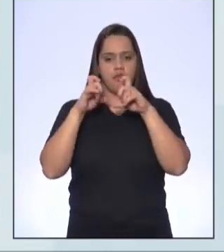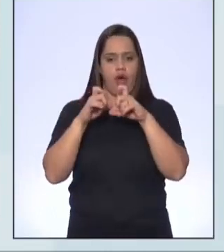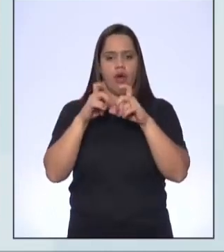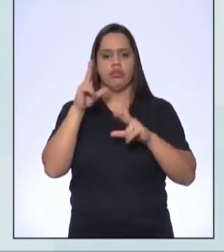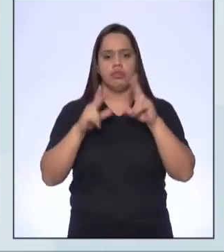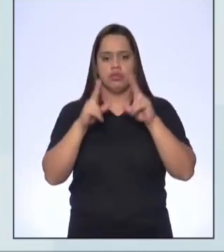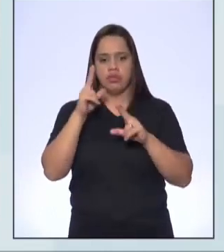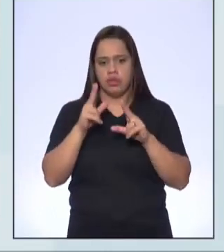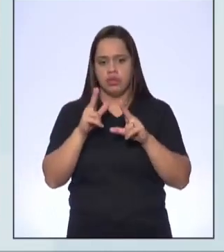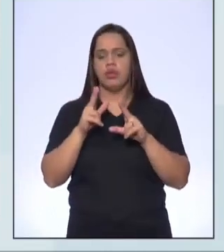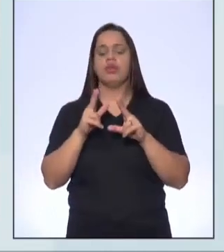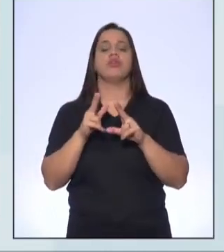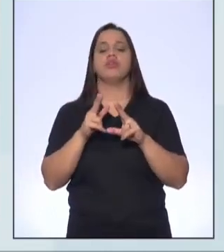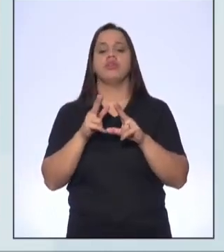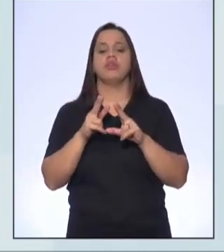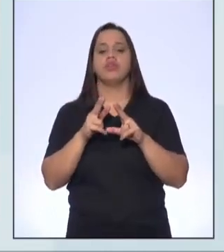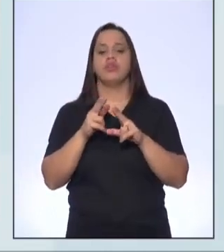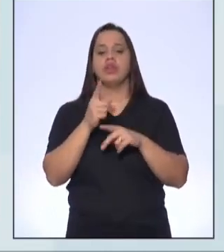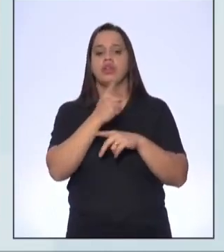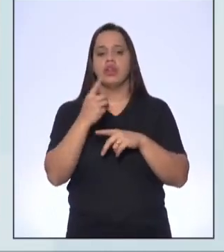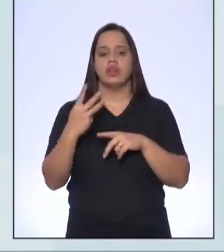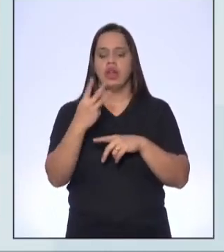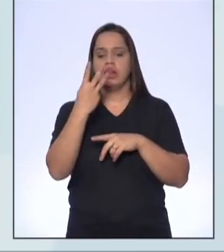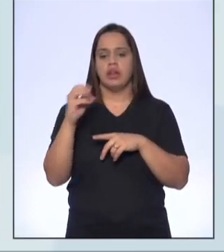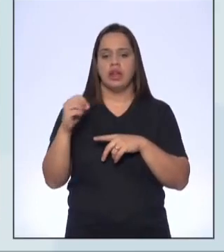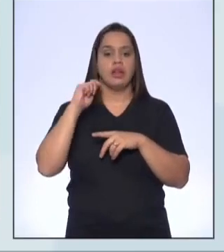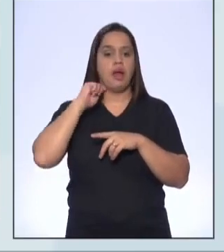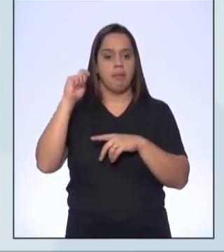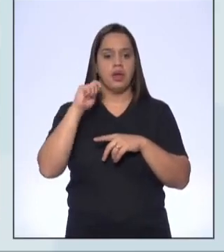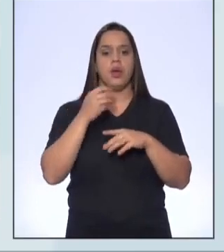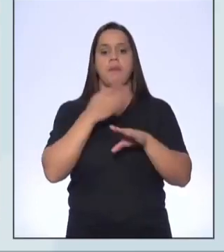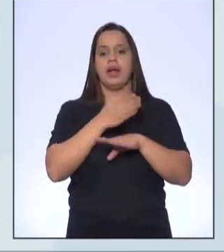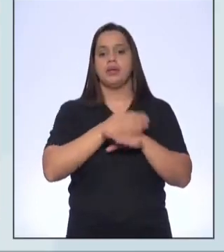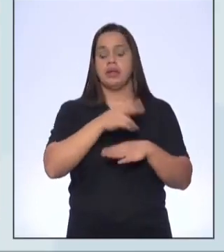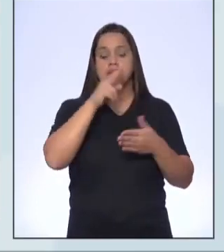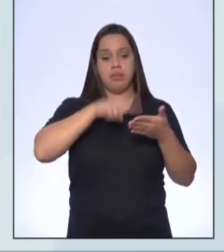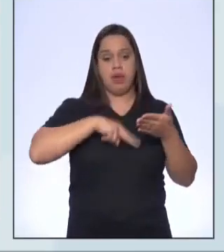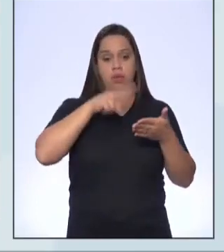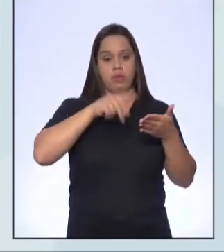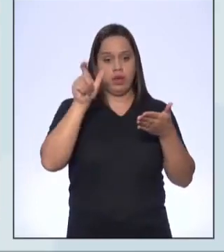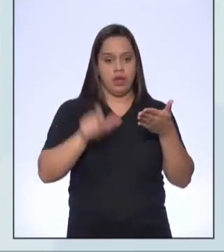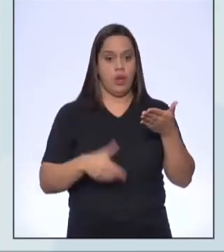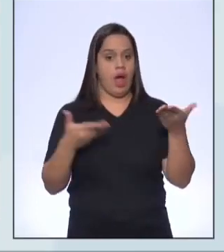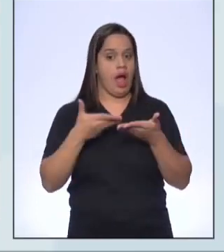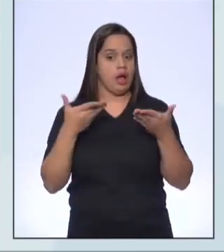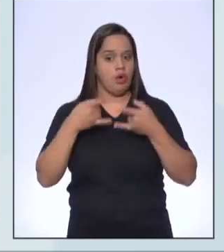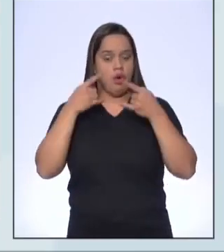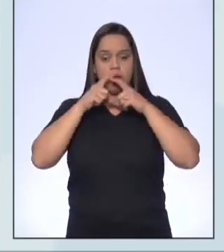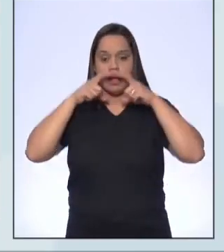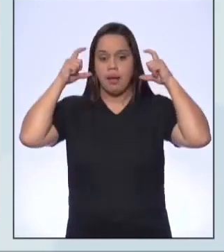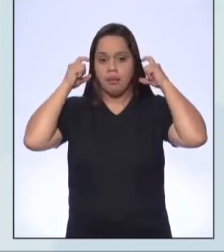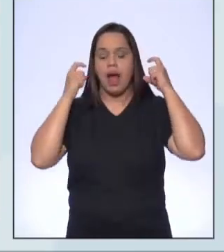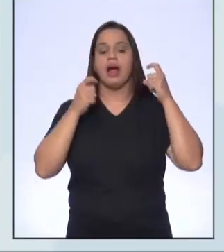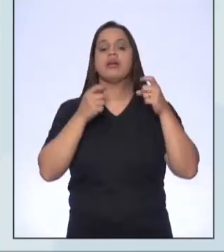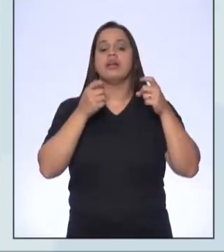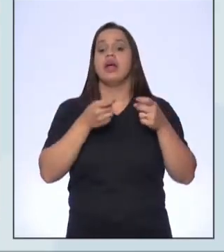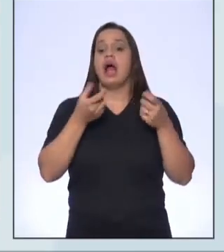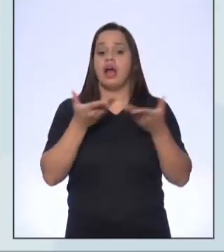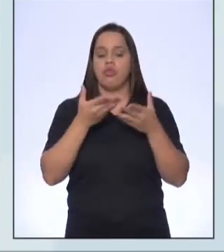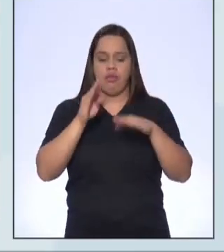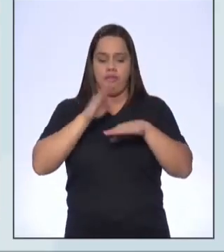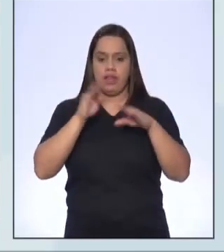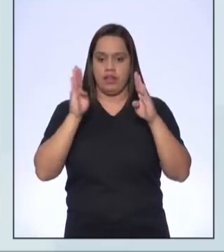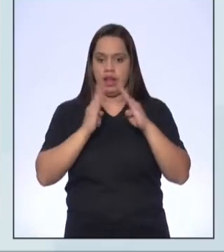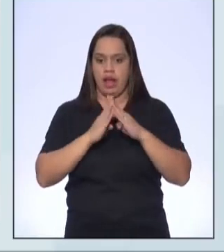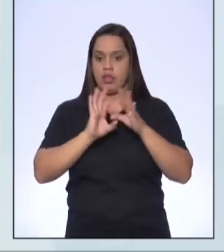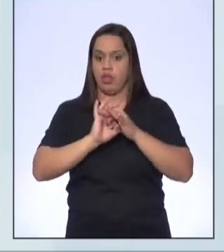de 133, 30 de abril. Participação do leitor. Agora que as máscaras de tecidos, as caseiras, foram autorizadas para o uso,